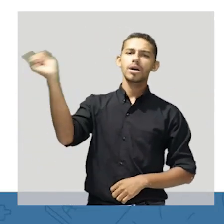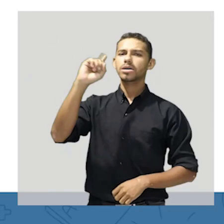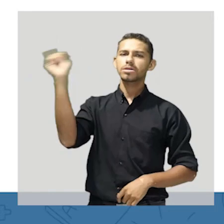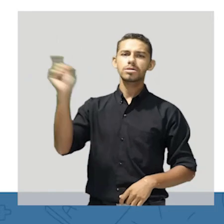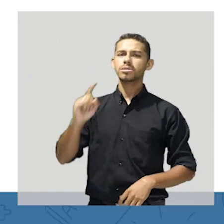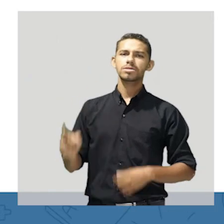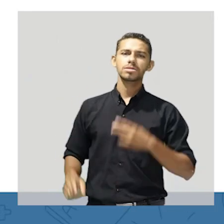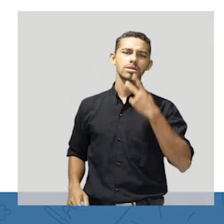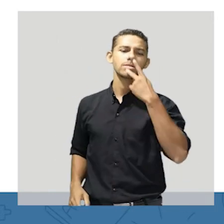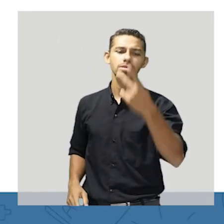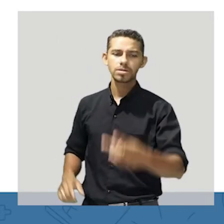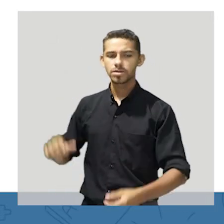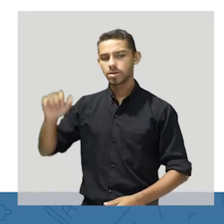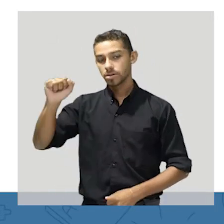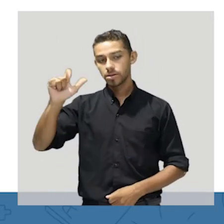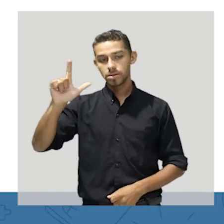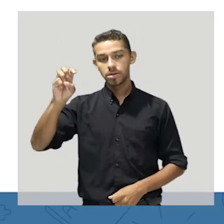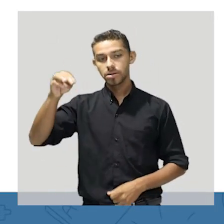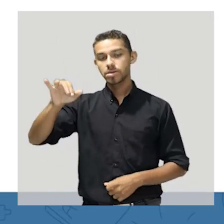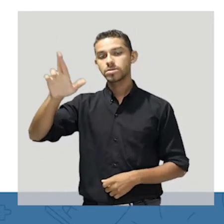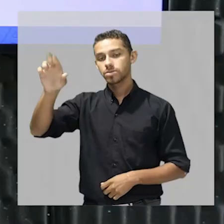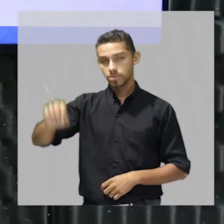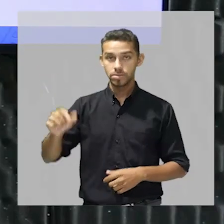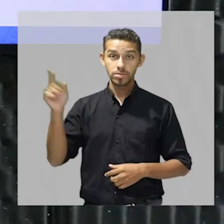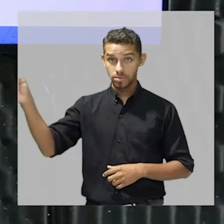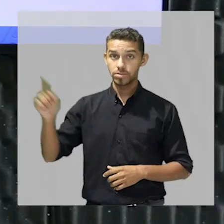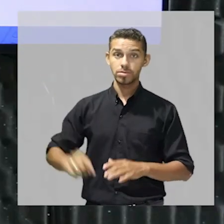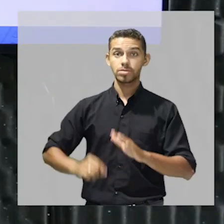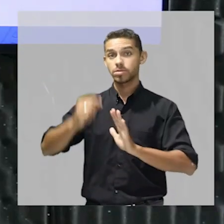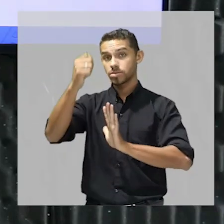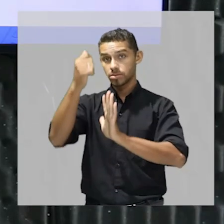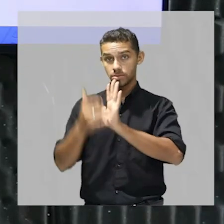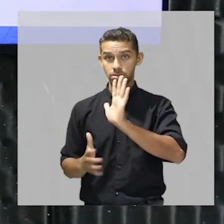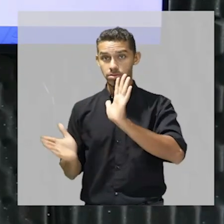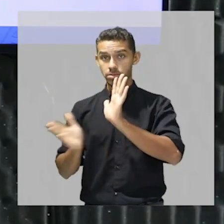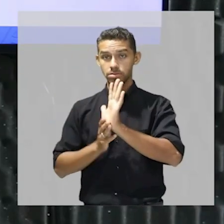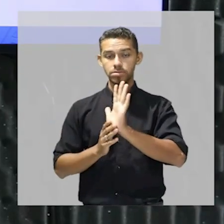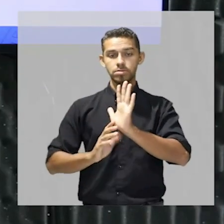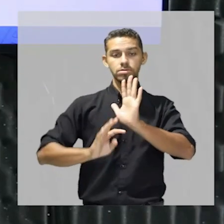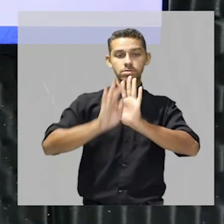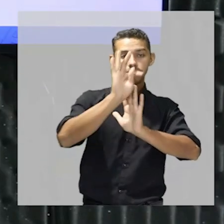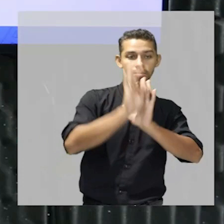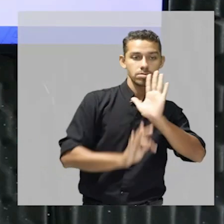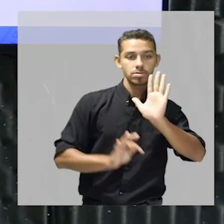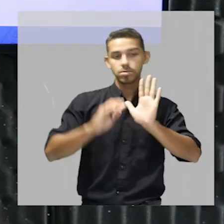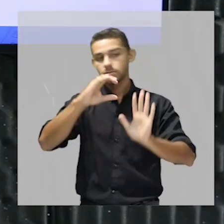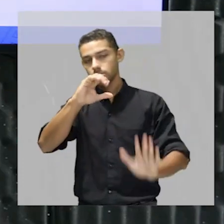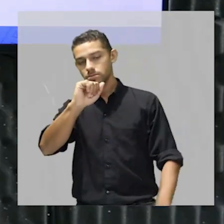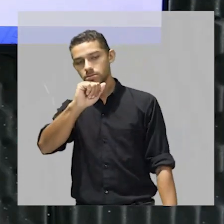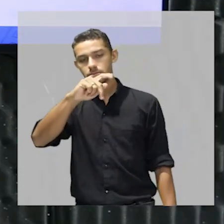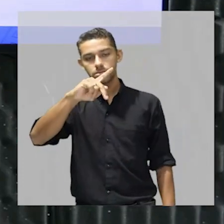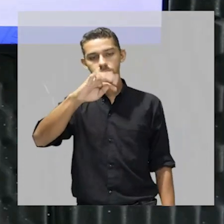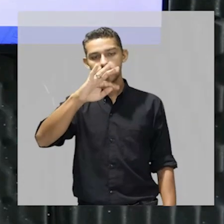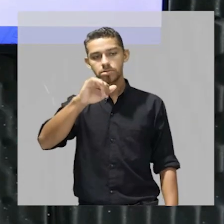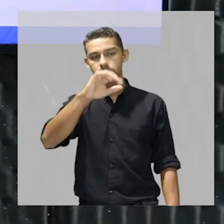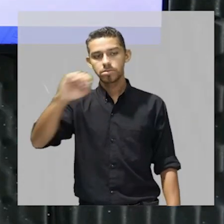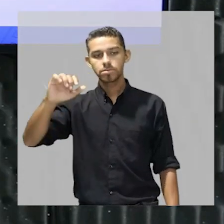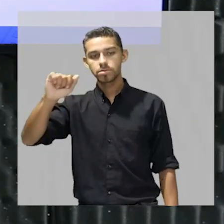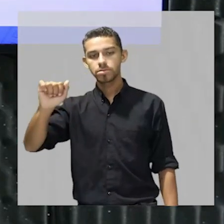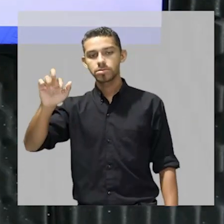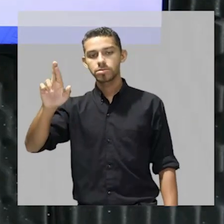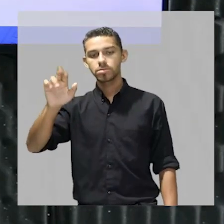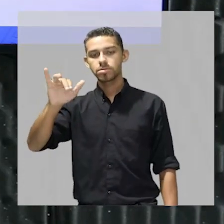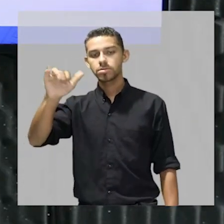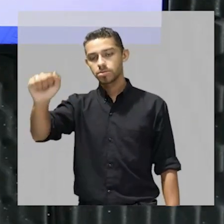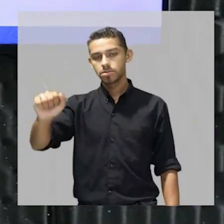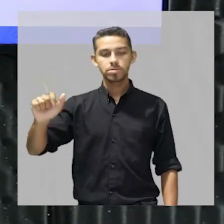bugiou amigo bom aqui a gente tem um trecho da obra Capitães de Areia de Jorge Amado tá então ah eu